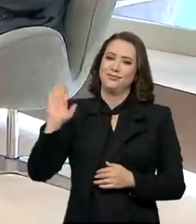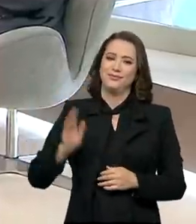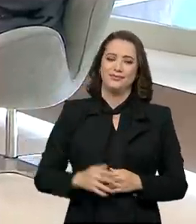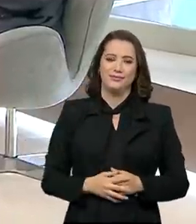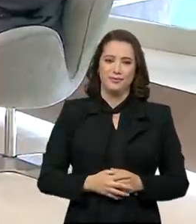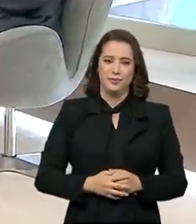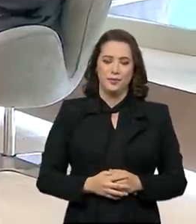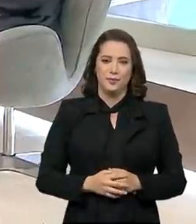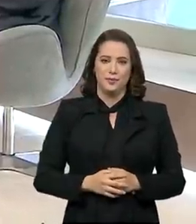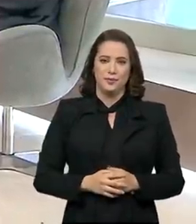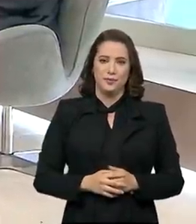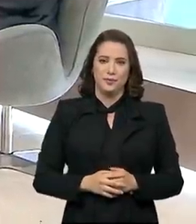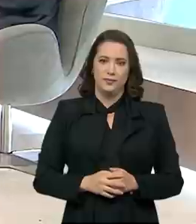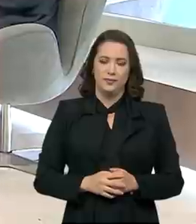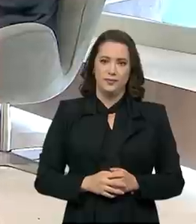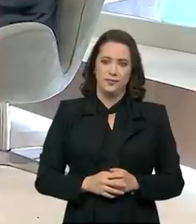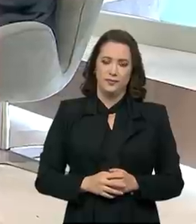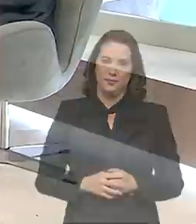até a próxima.